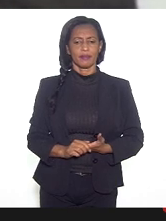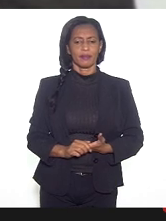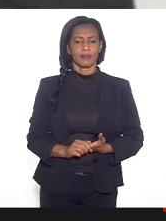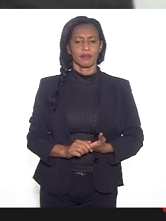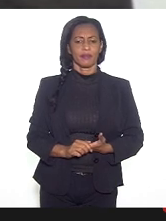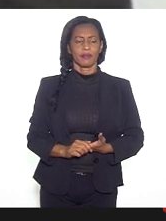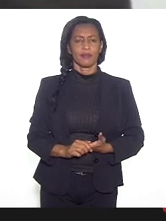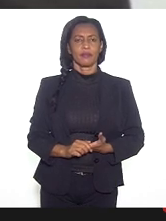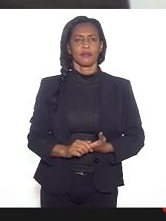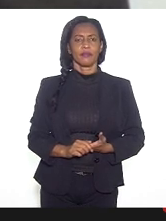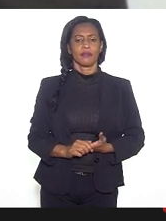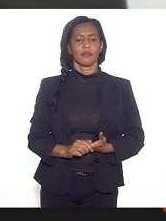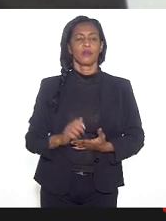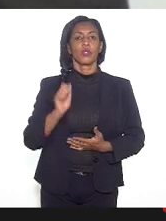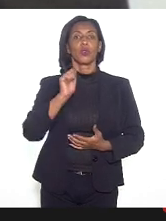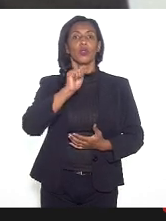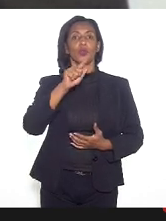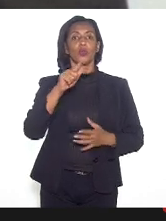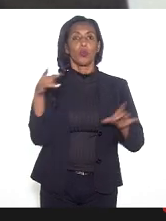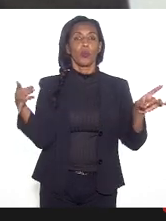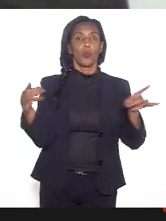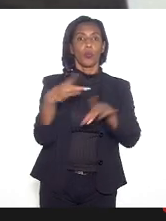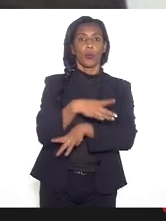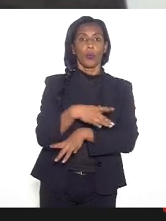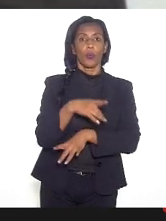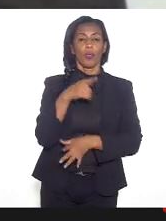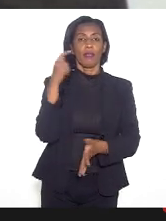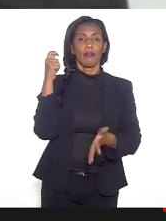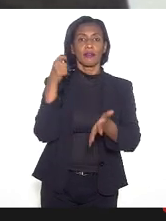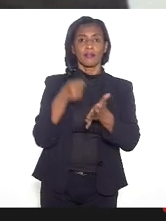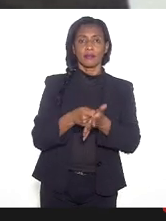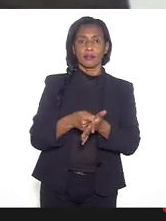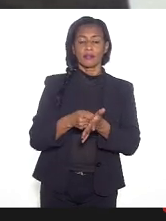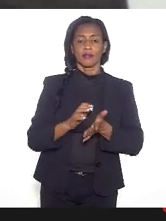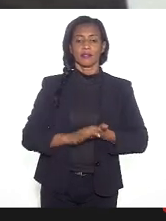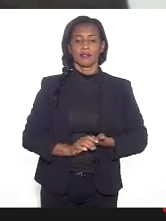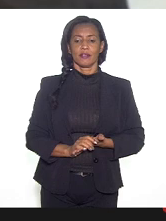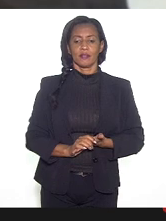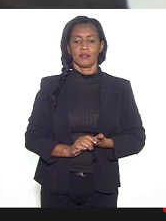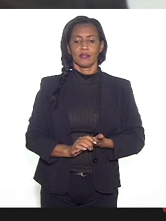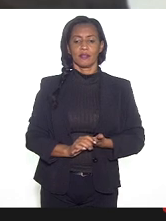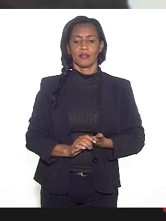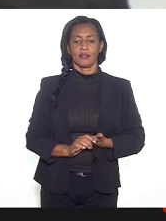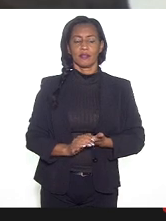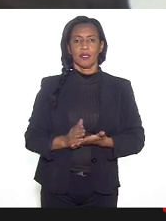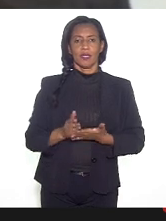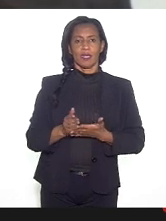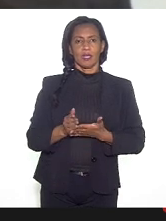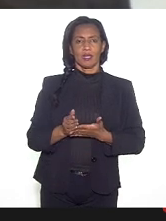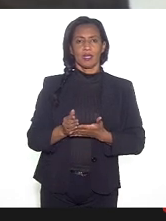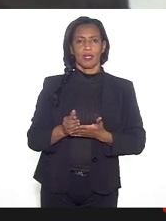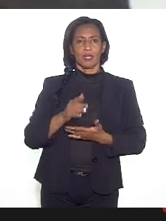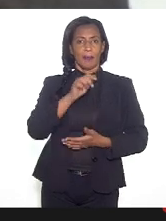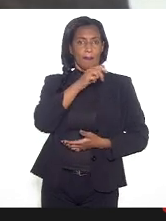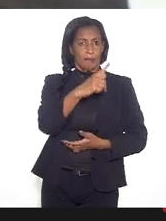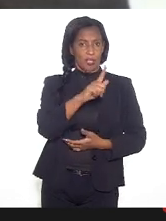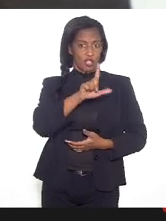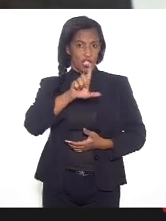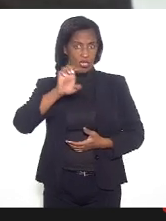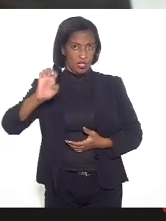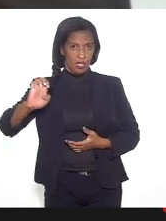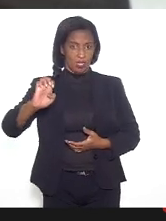tem conhecimento do que está disposto exatamente na orientação da Procuradoria-Geral do